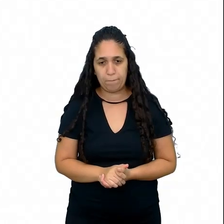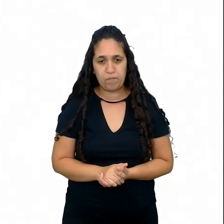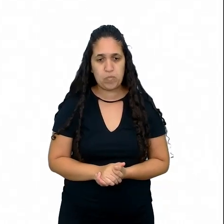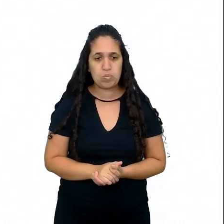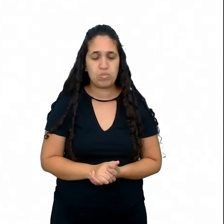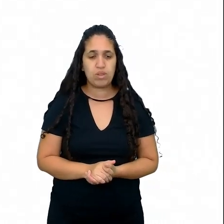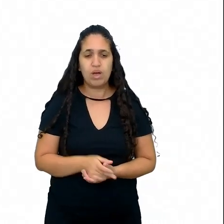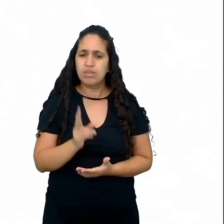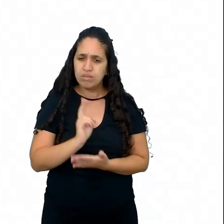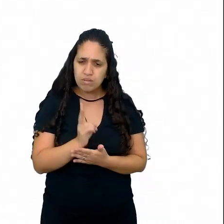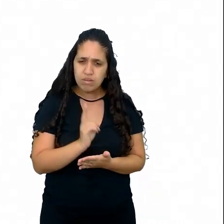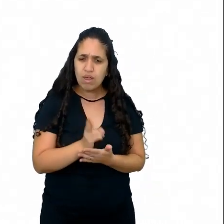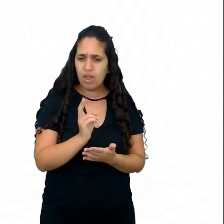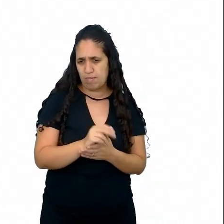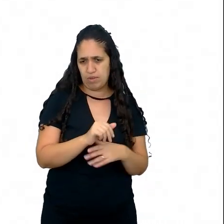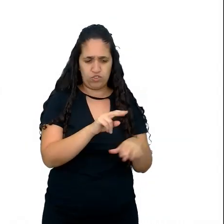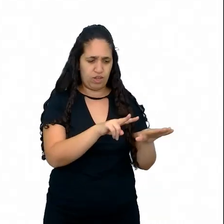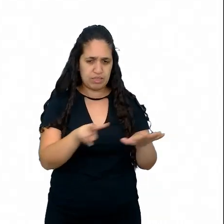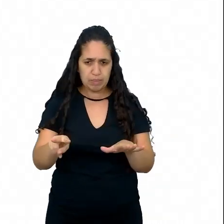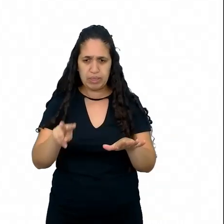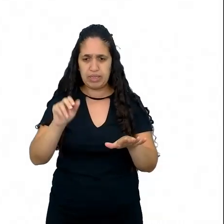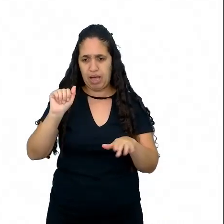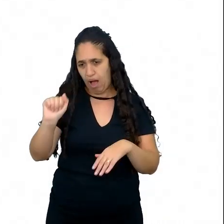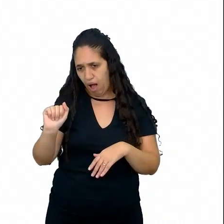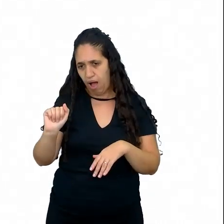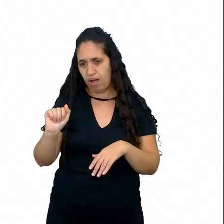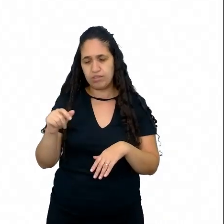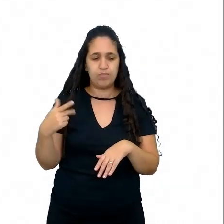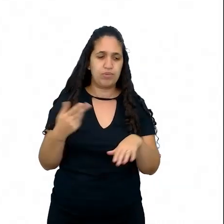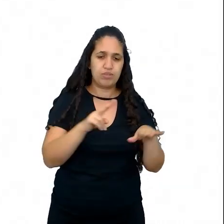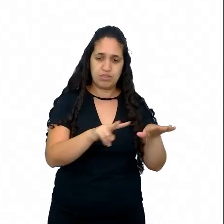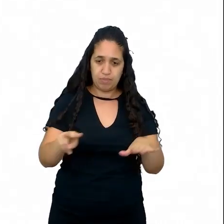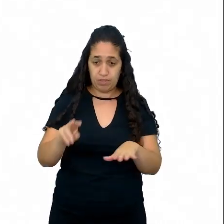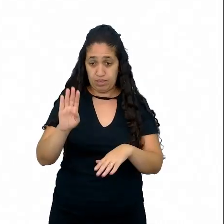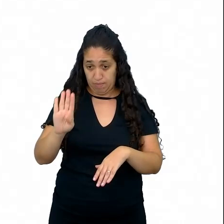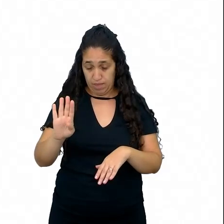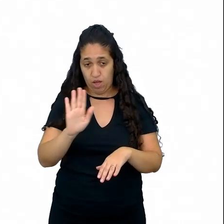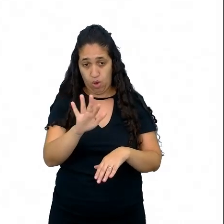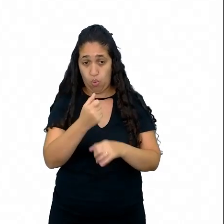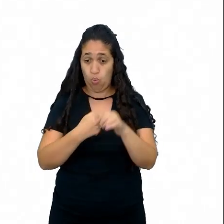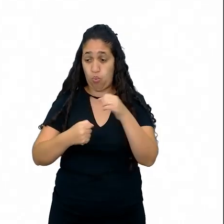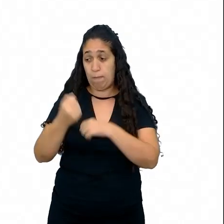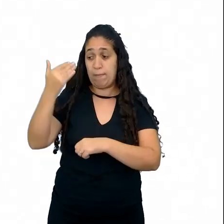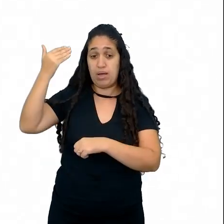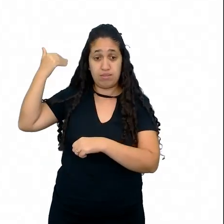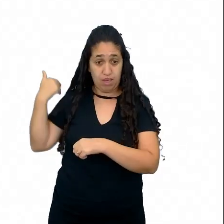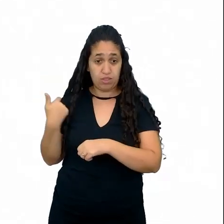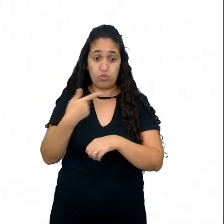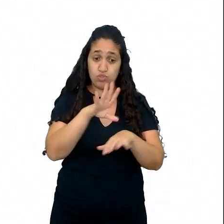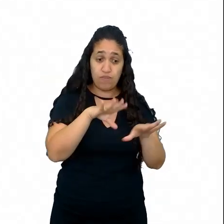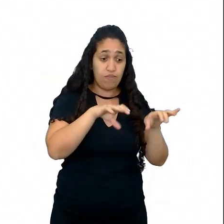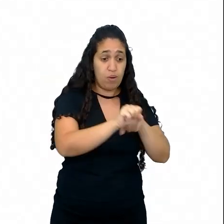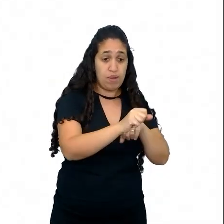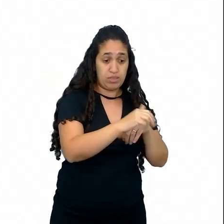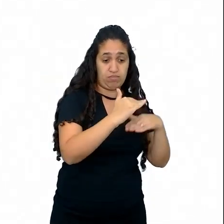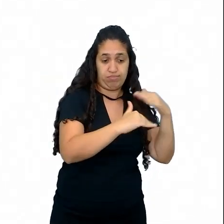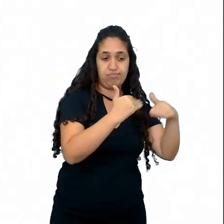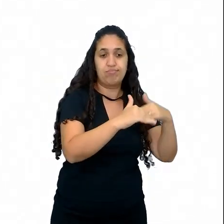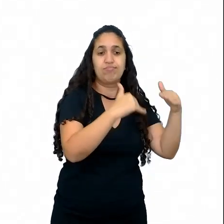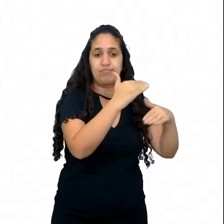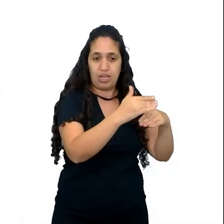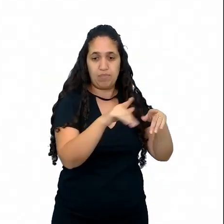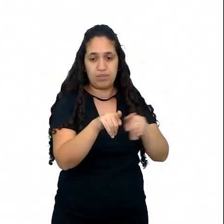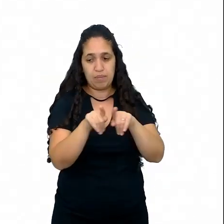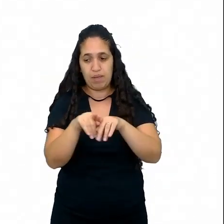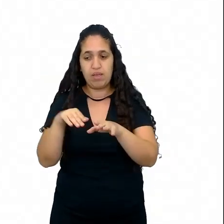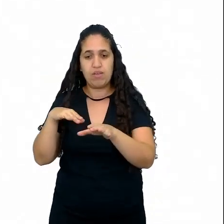Toda vez que a gente fala de semana A e semana B, no ano passado, a gente tinha tanto a formação de etapa como a formação de ano e